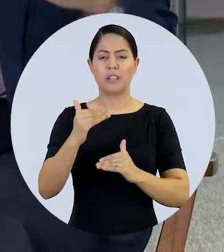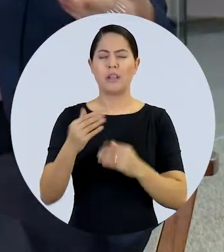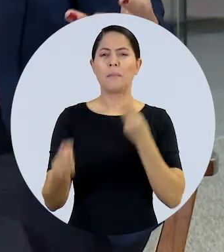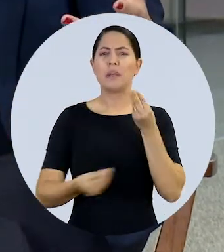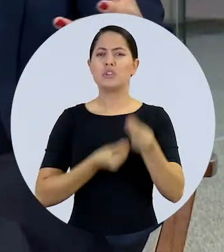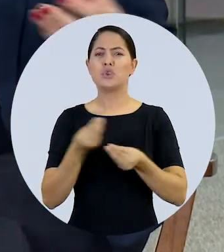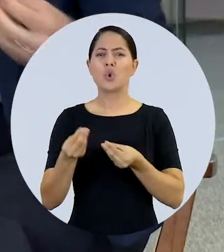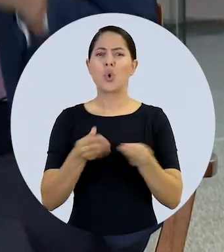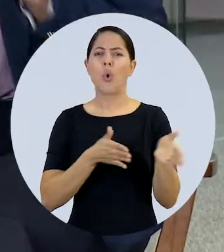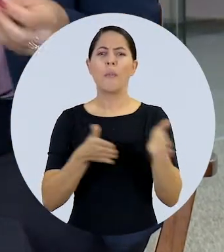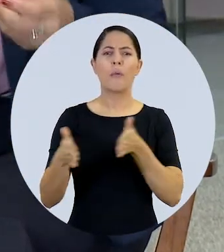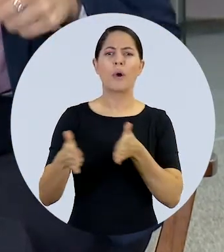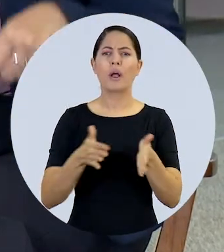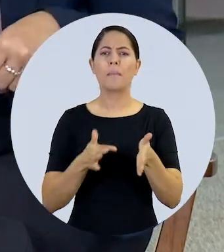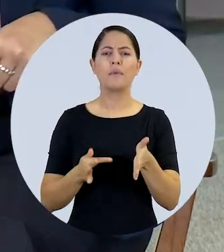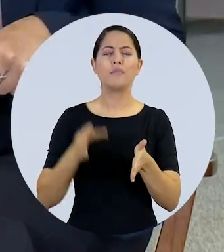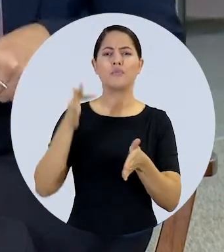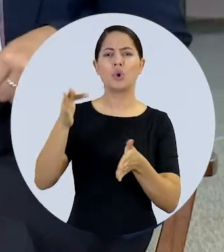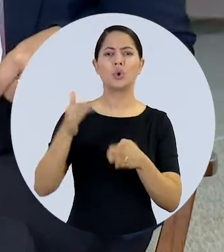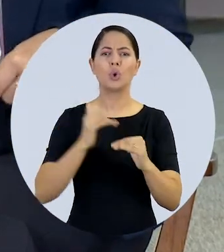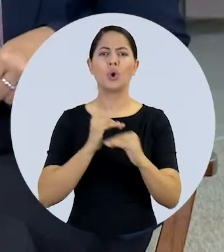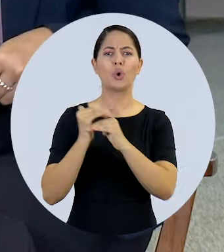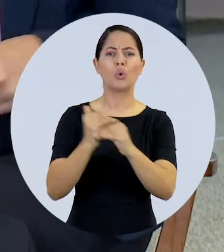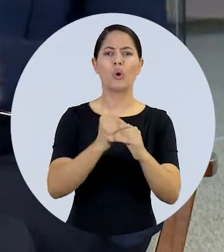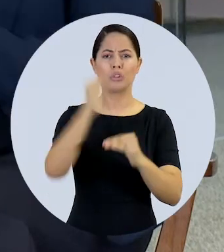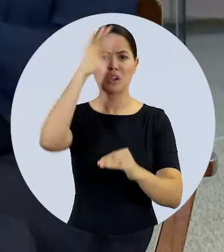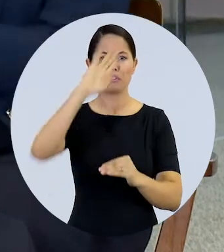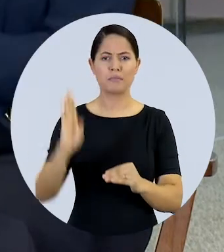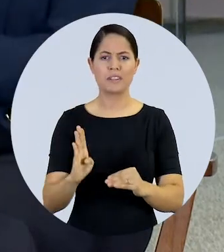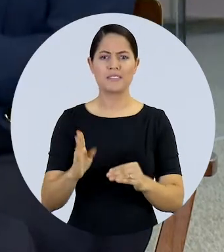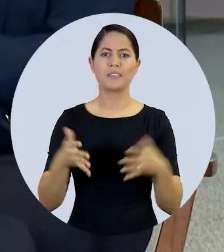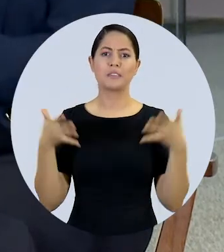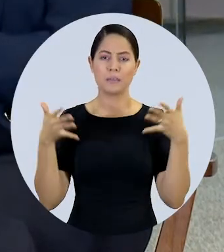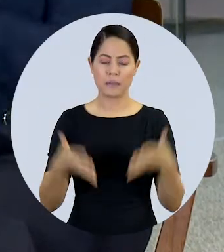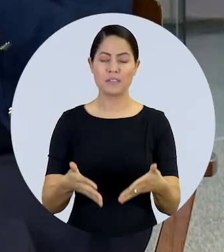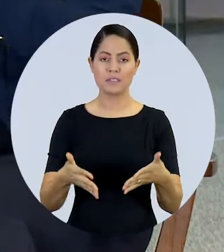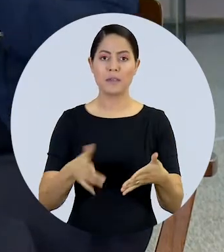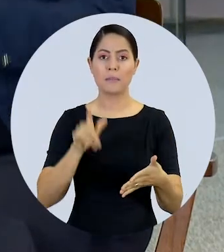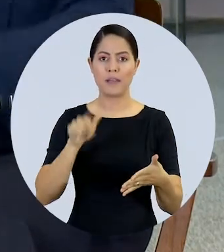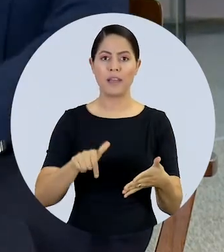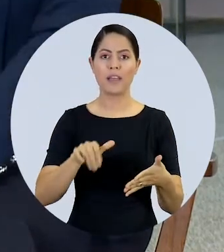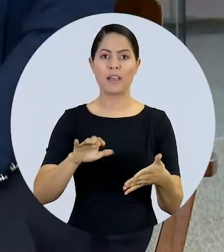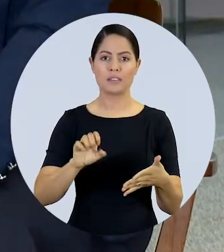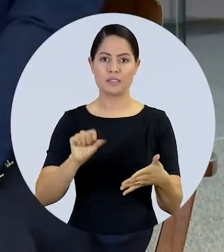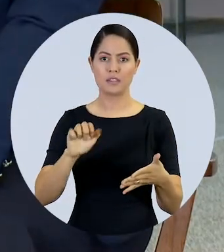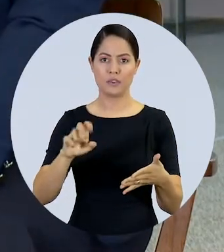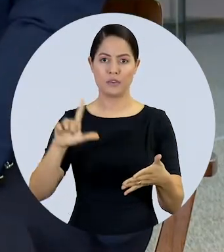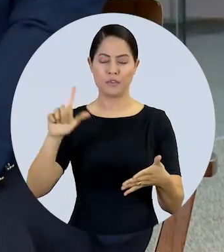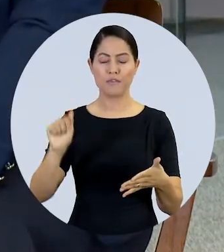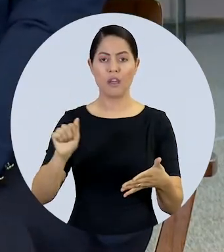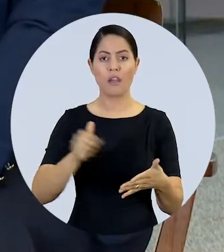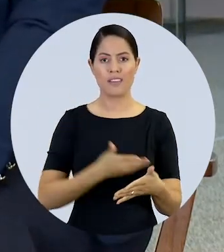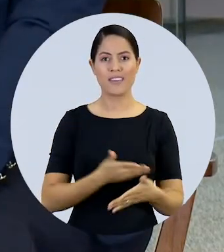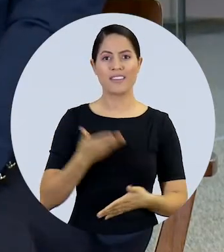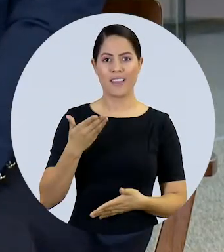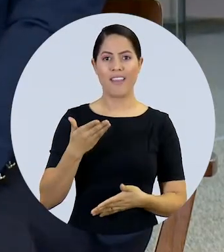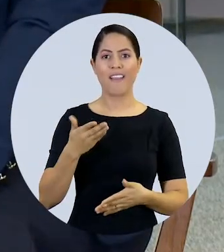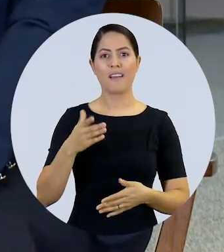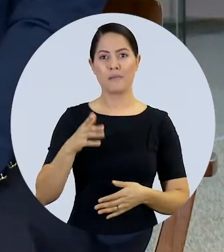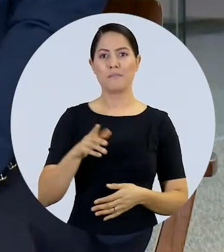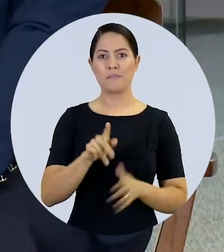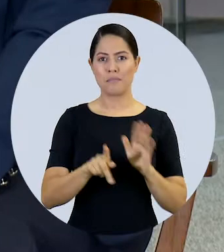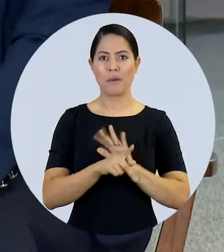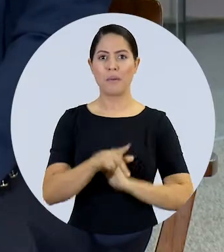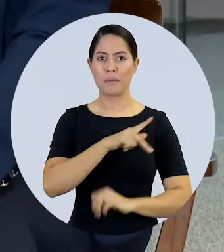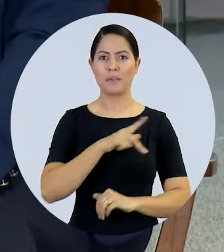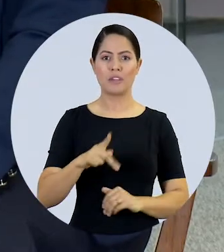os caminhos para uma melhor igualdade no Brasil, quem participa conosco é Silvia Cerqueira, ela que é presidente da Comissão Nacional de Promoção da Igualdade